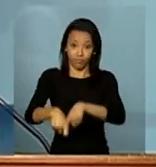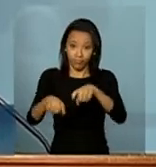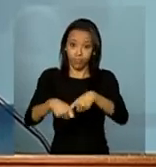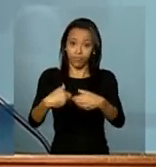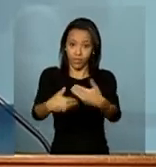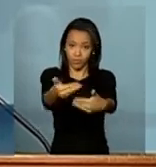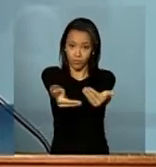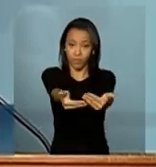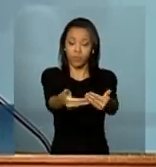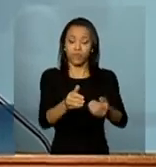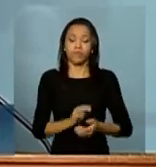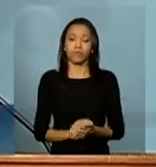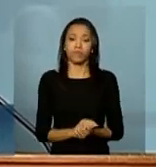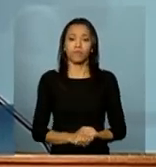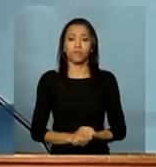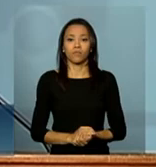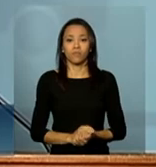Agrário,